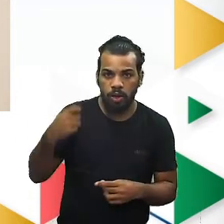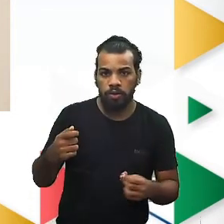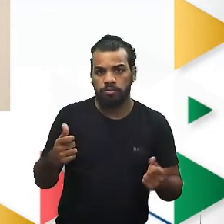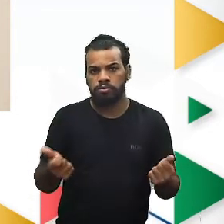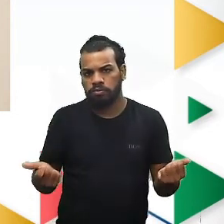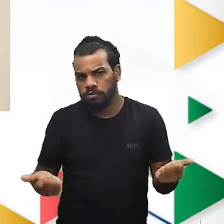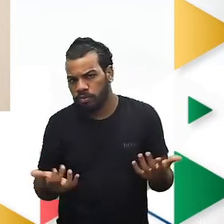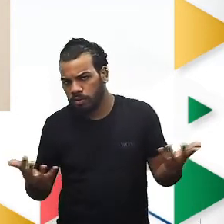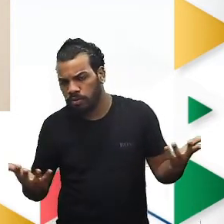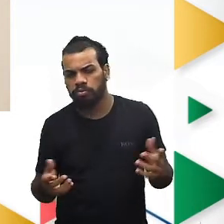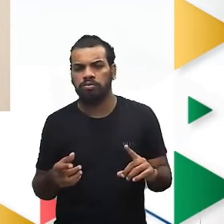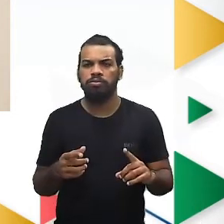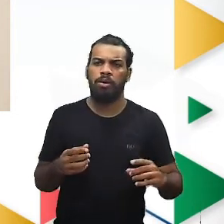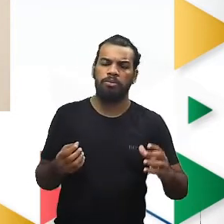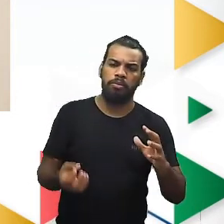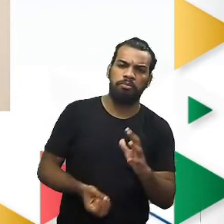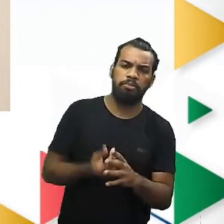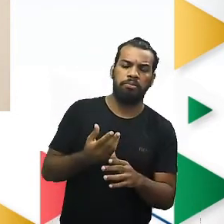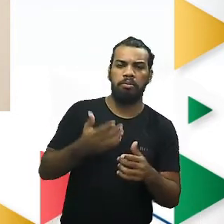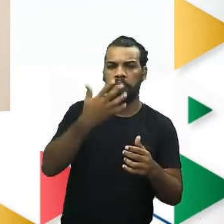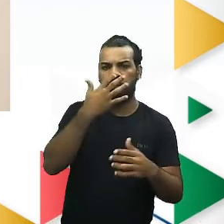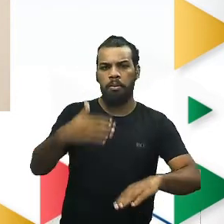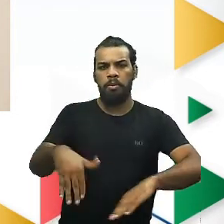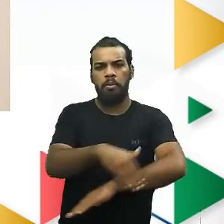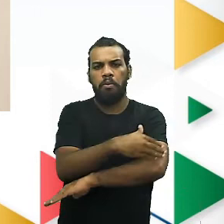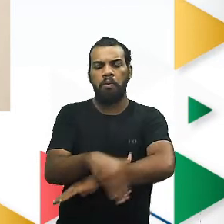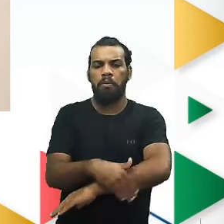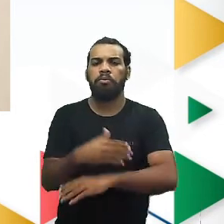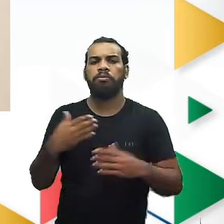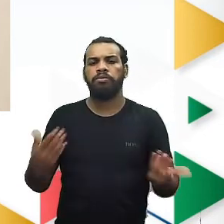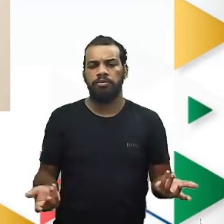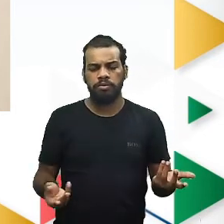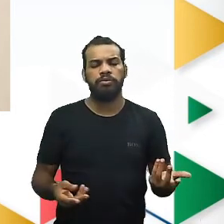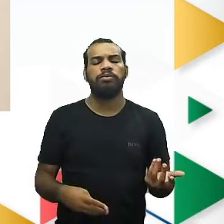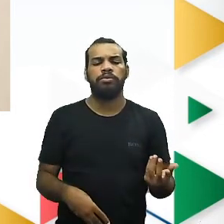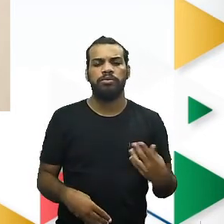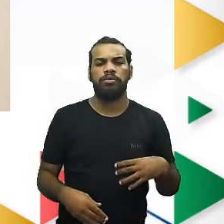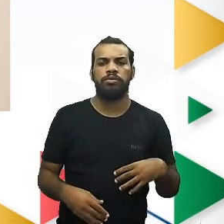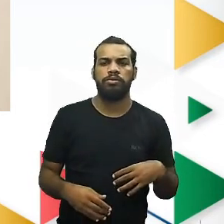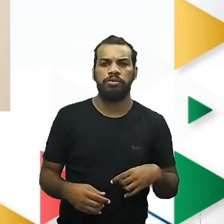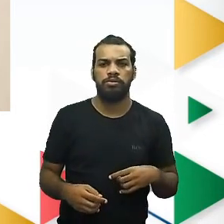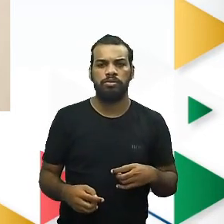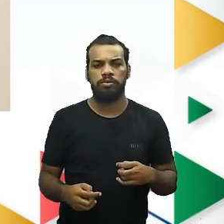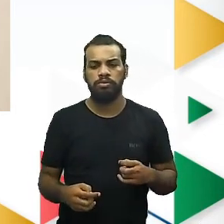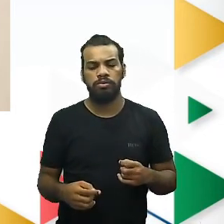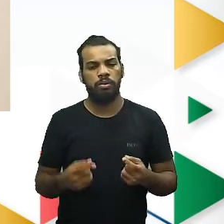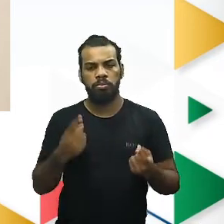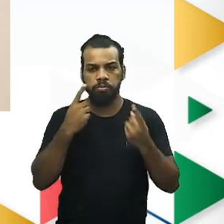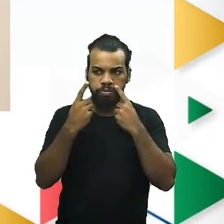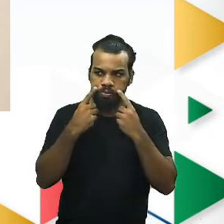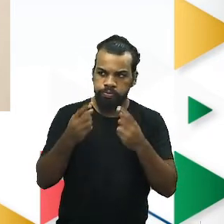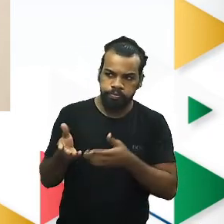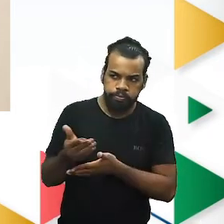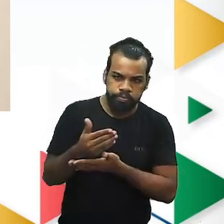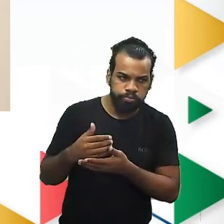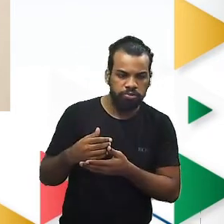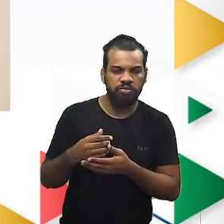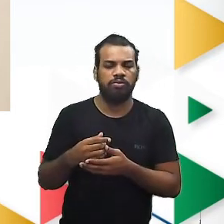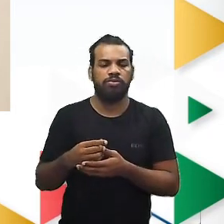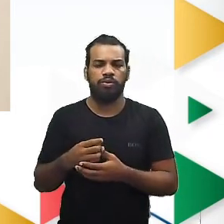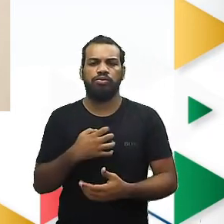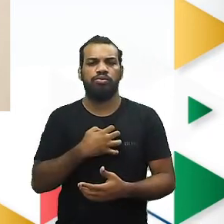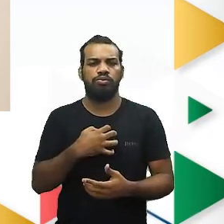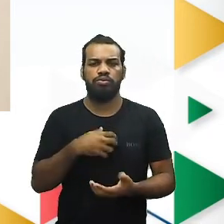um personagem, então eles observam as pessoas na rua, né? Então eles vão construindo o personagem a partir de observações, né, ou o jeito